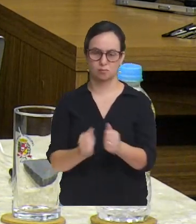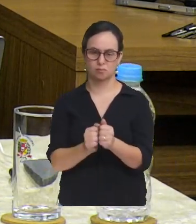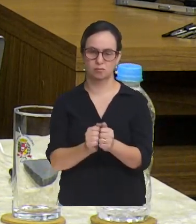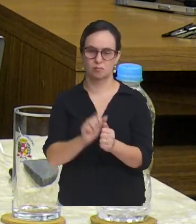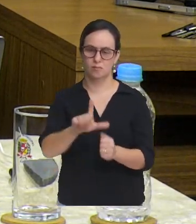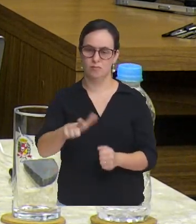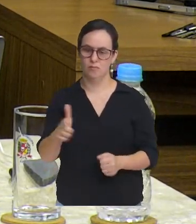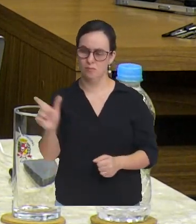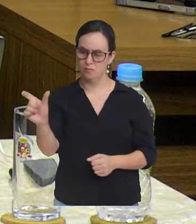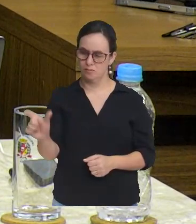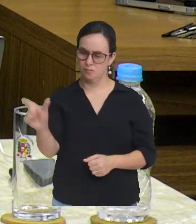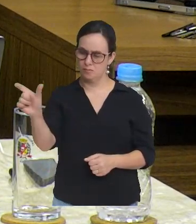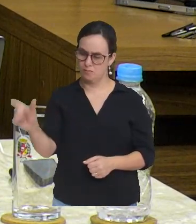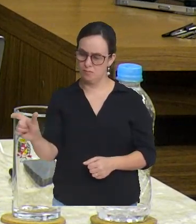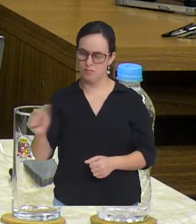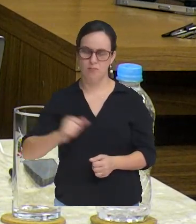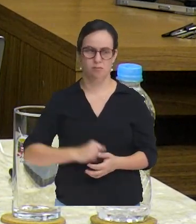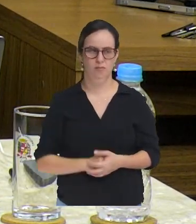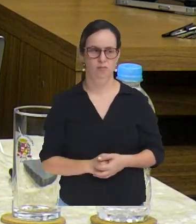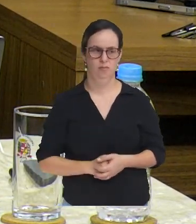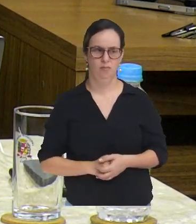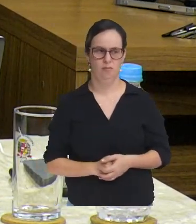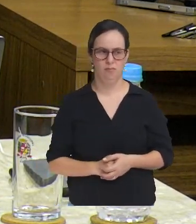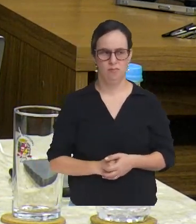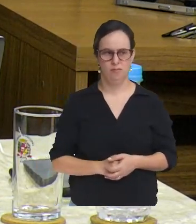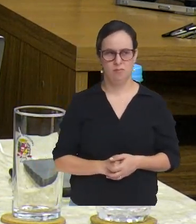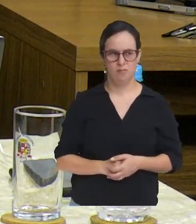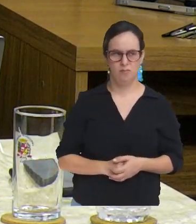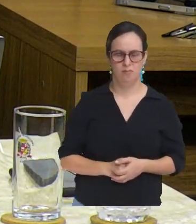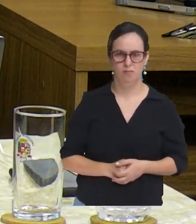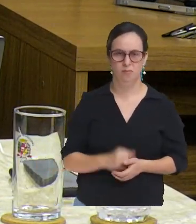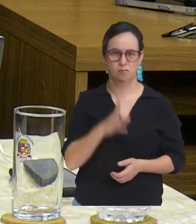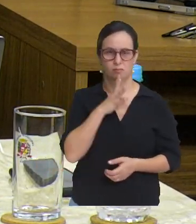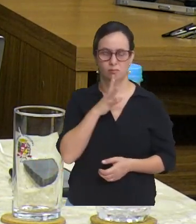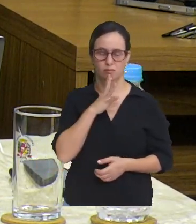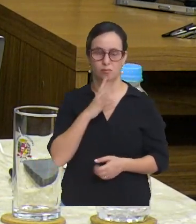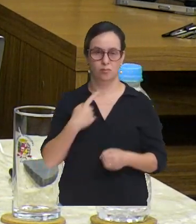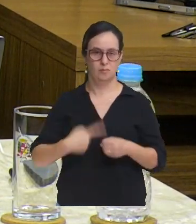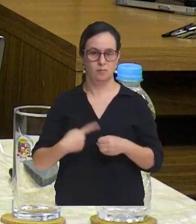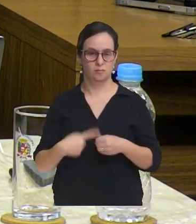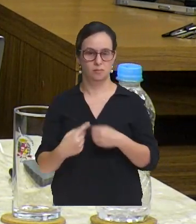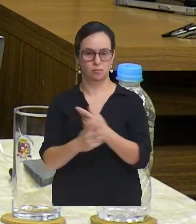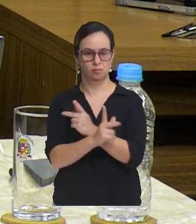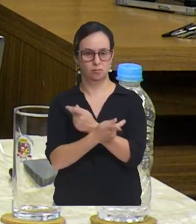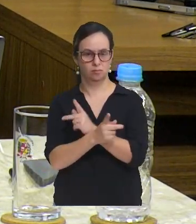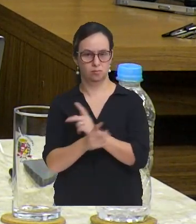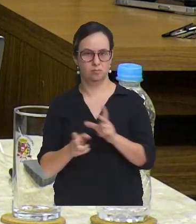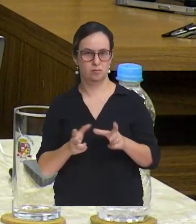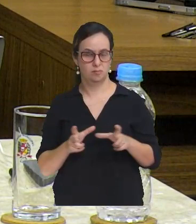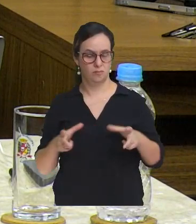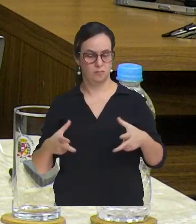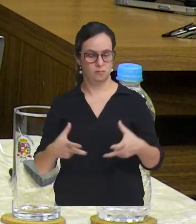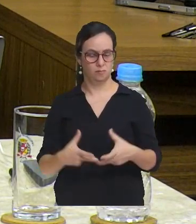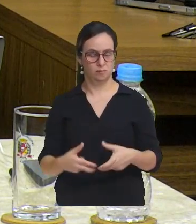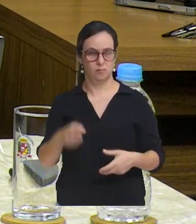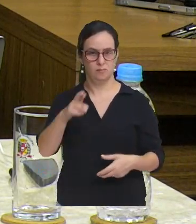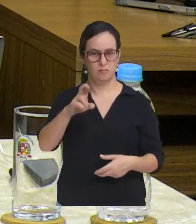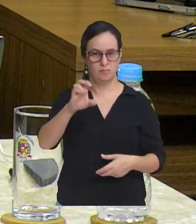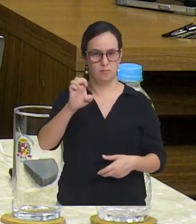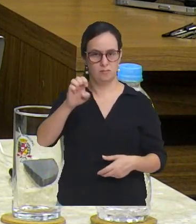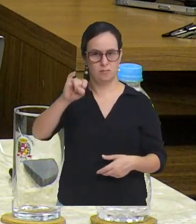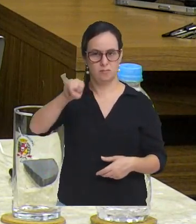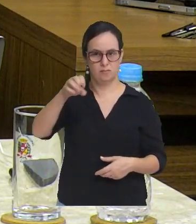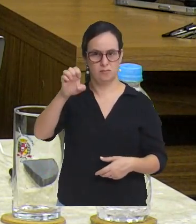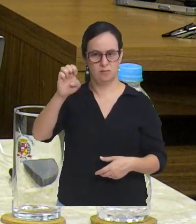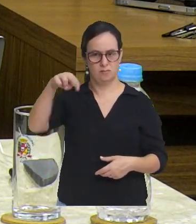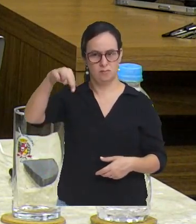Daniela. E nós conhecemos também, além de Presidente Prudente, nós conhecemos a Câmara de Regente Feijó, que também é aqui próximo